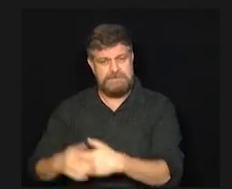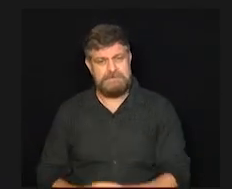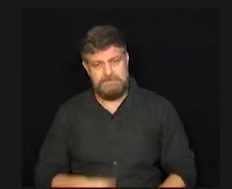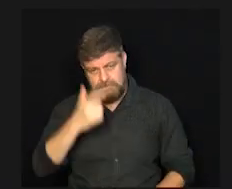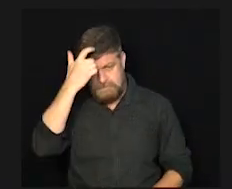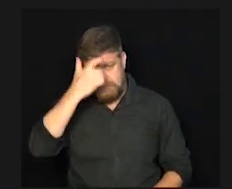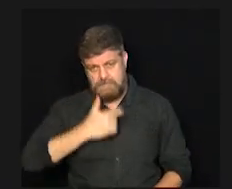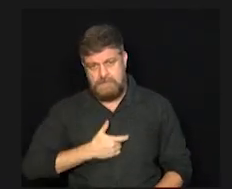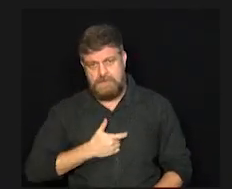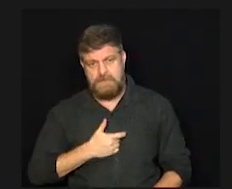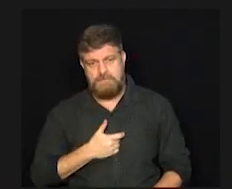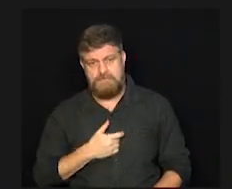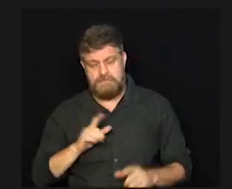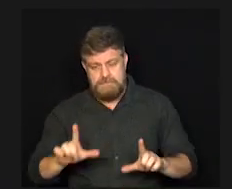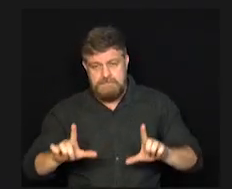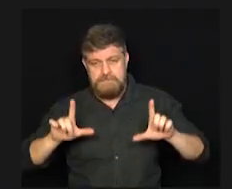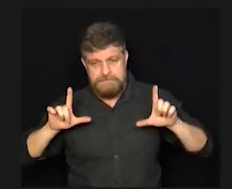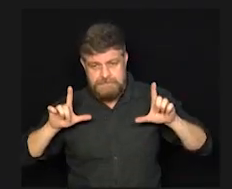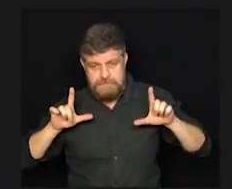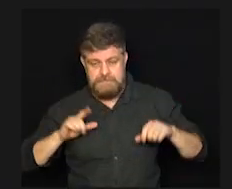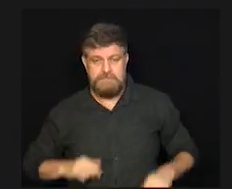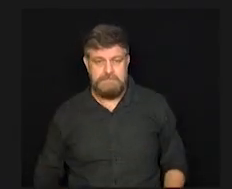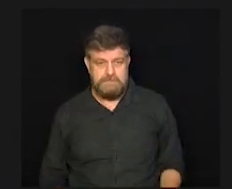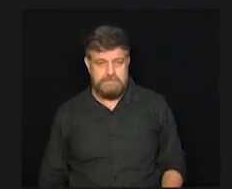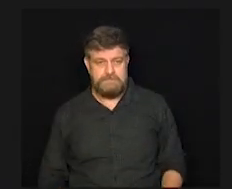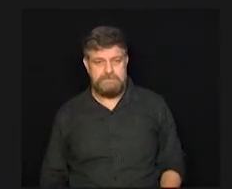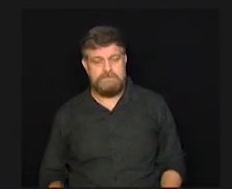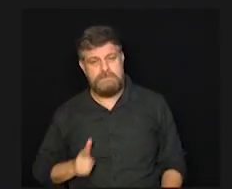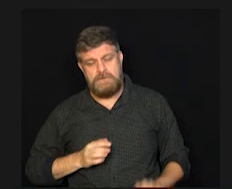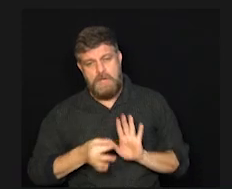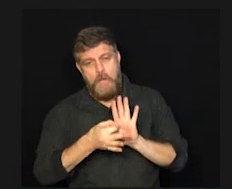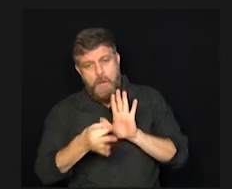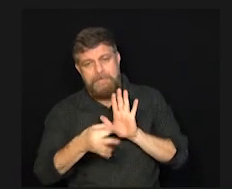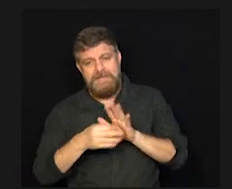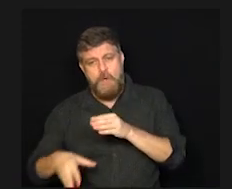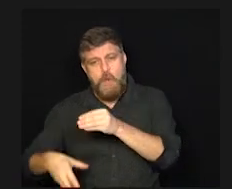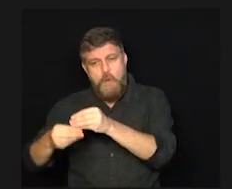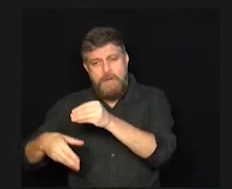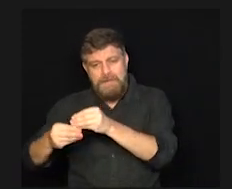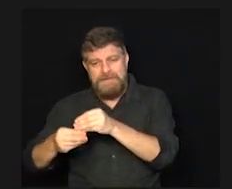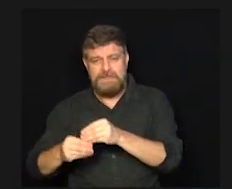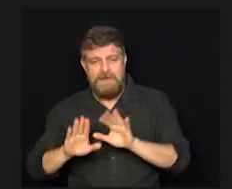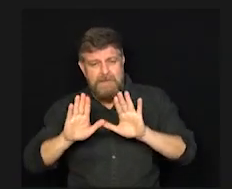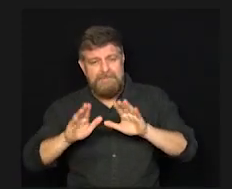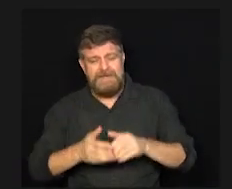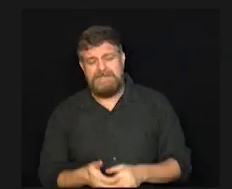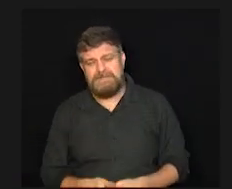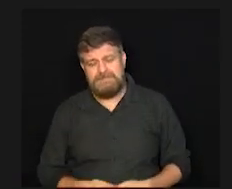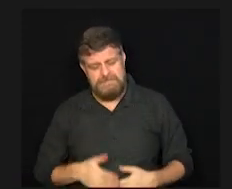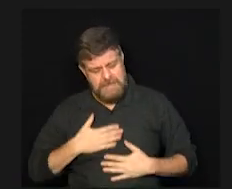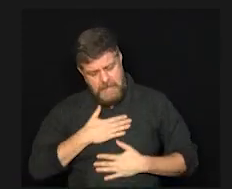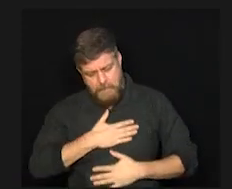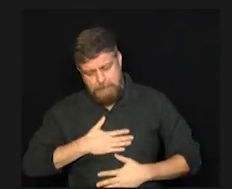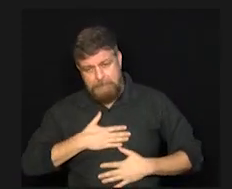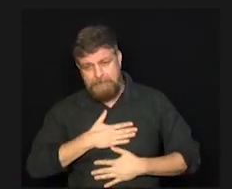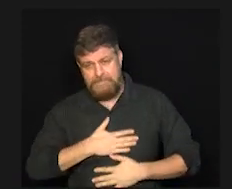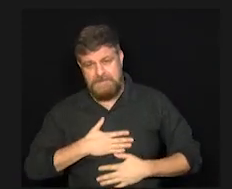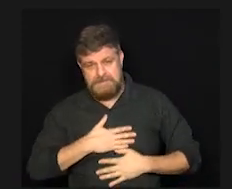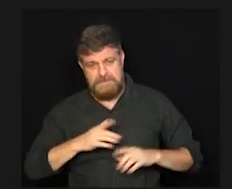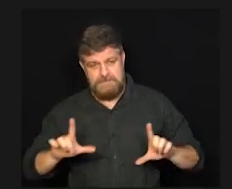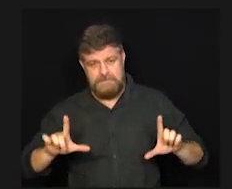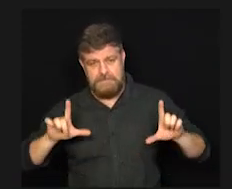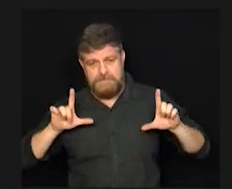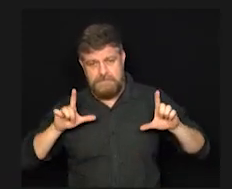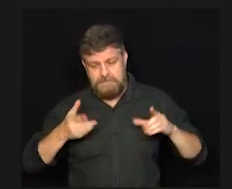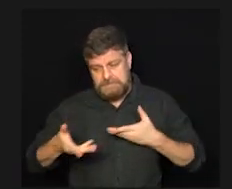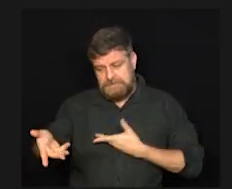eu vou entrando, se houver permissão, e vou dizendo para vocês. Mas para mim é um prazer estar com vocês e queremos ver, assim